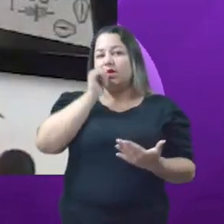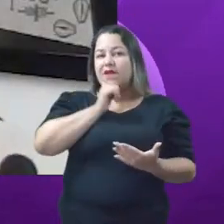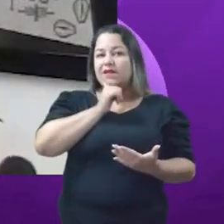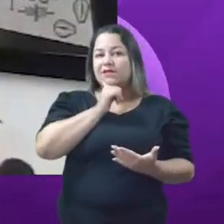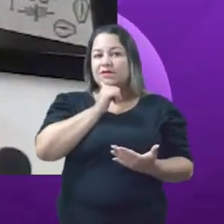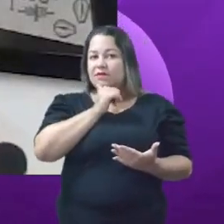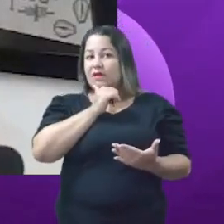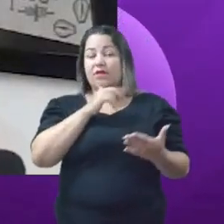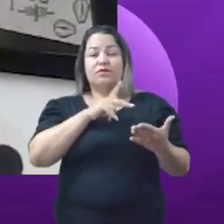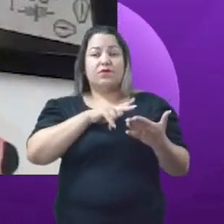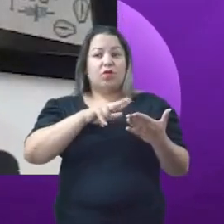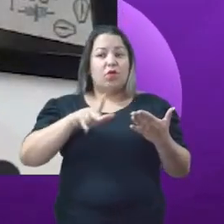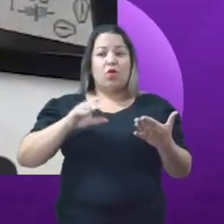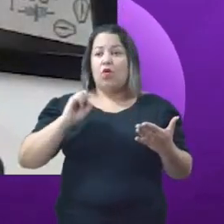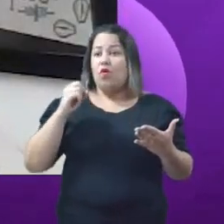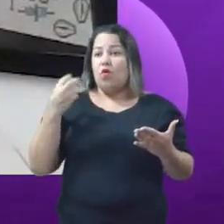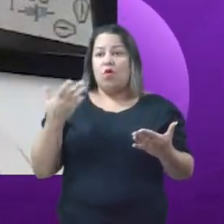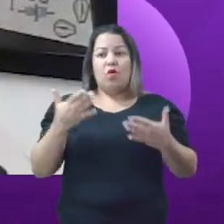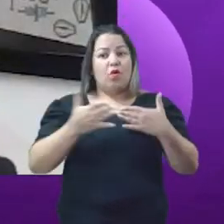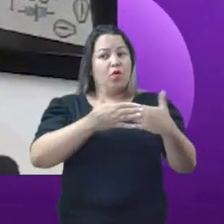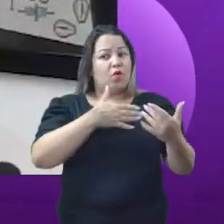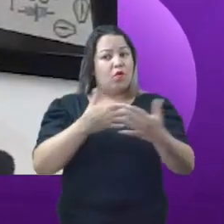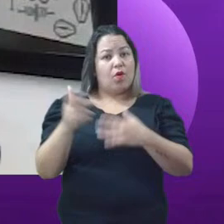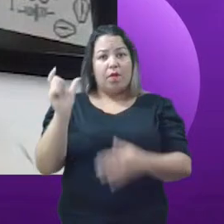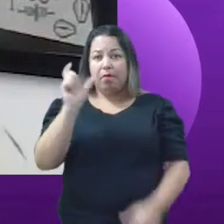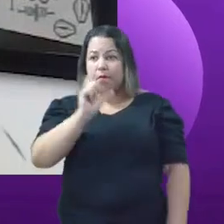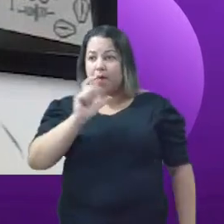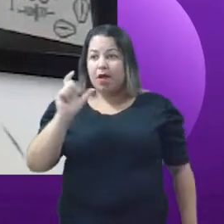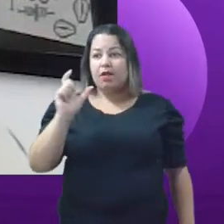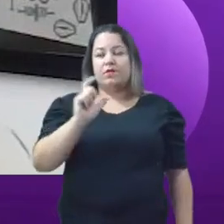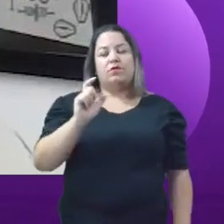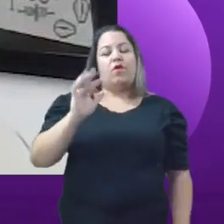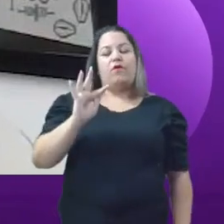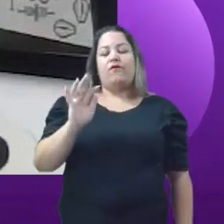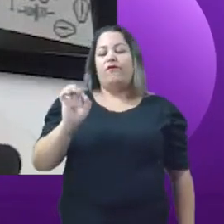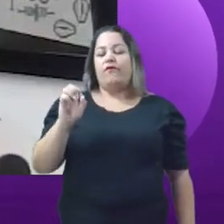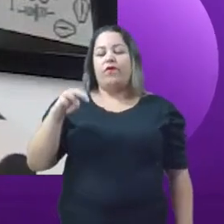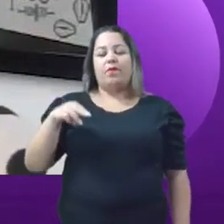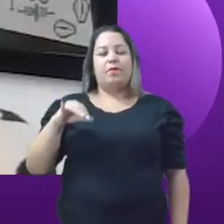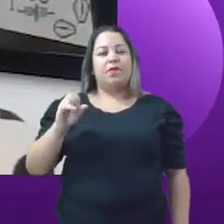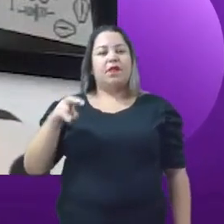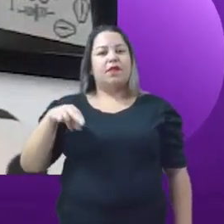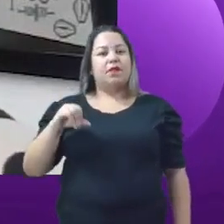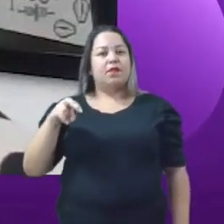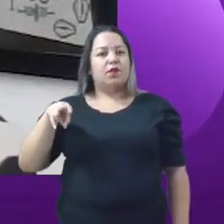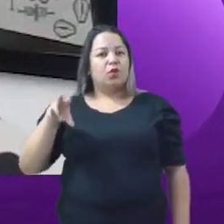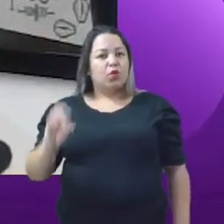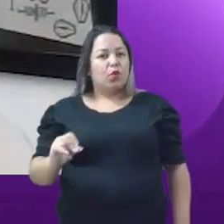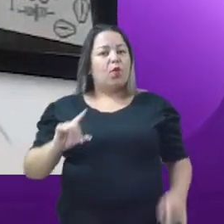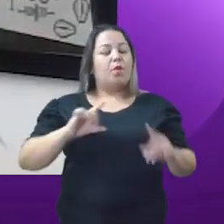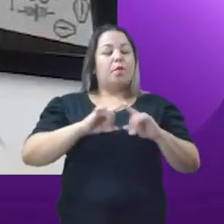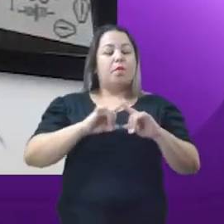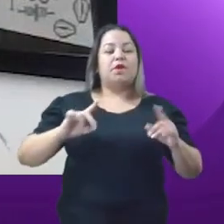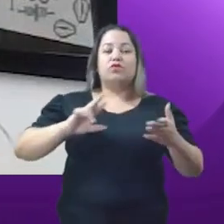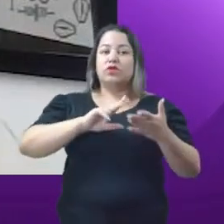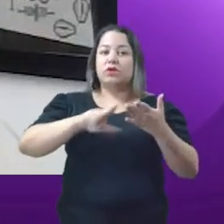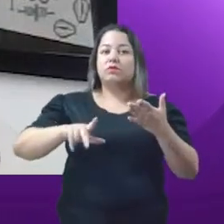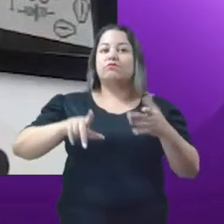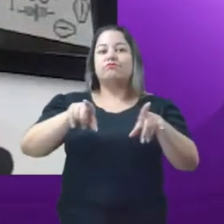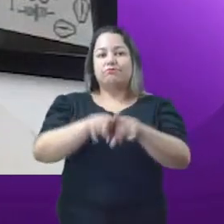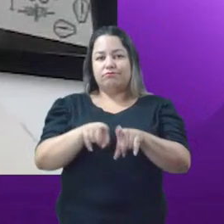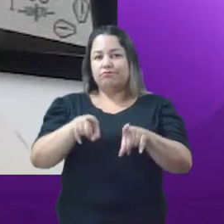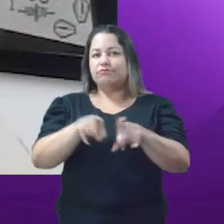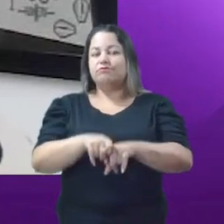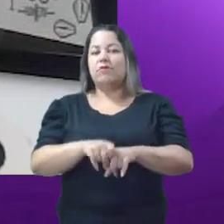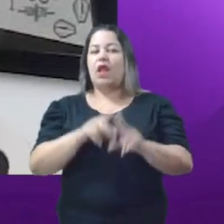às mulheridades, ou qualquer outra palavra que se remeta ao feminino. Mas o gênero, gente, também é sobre homens e